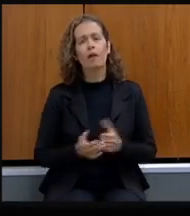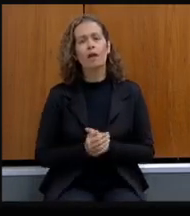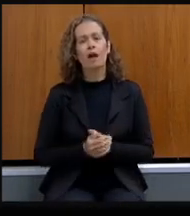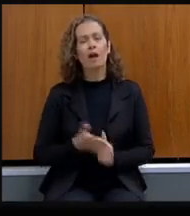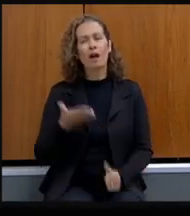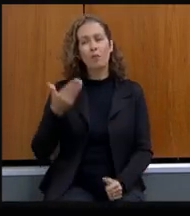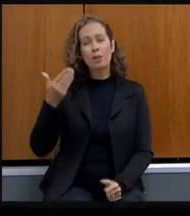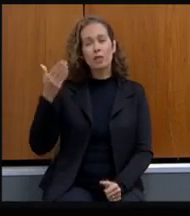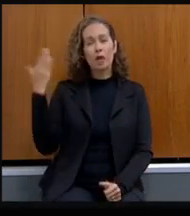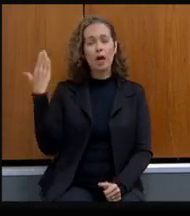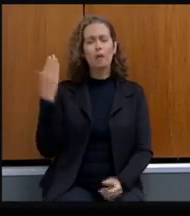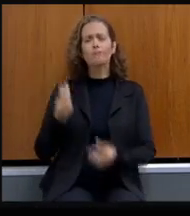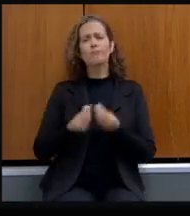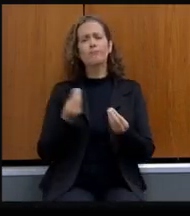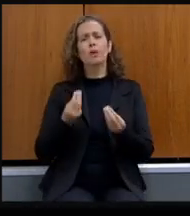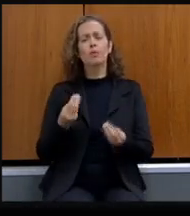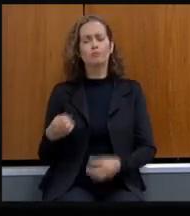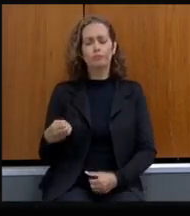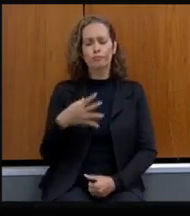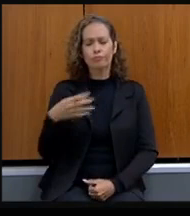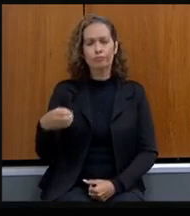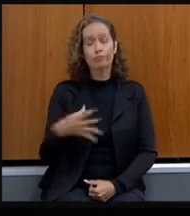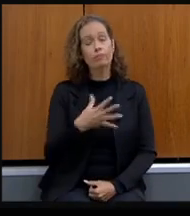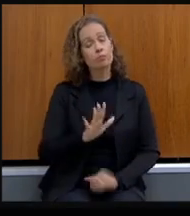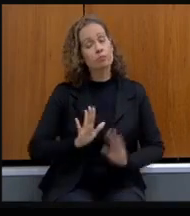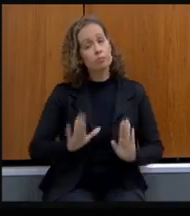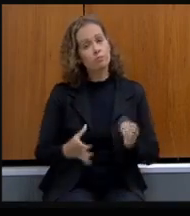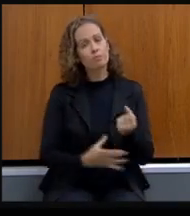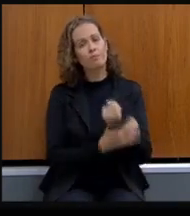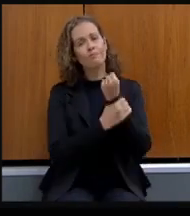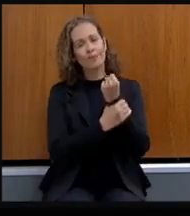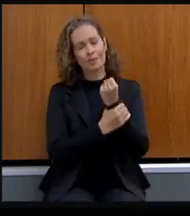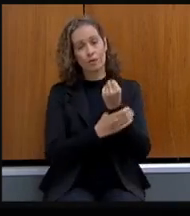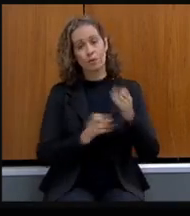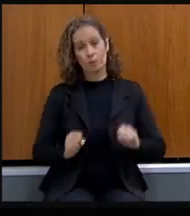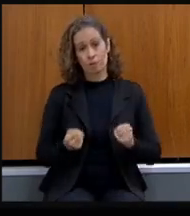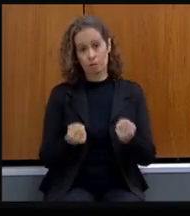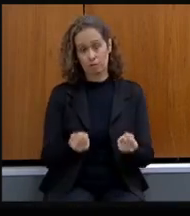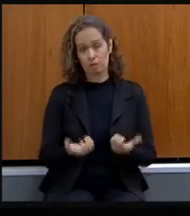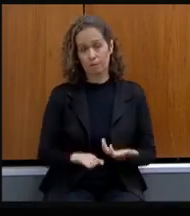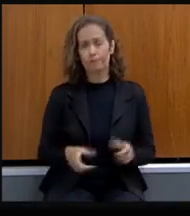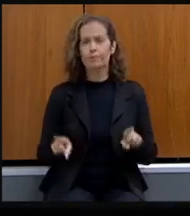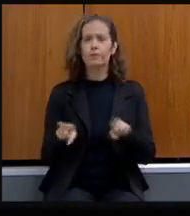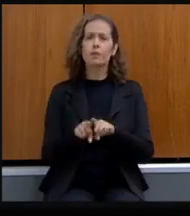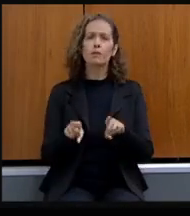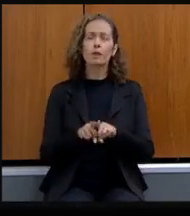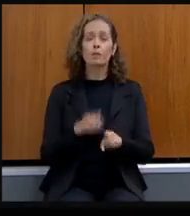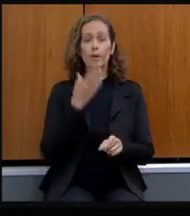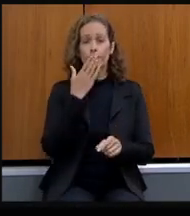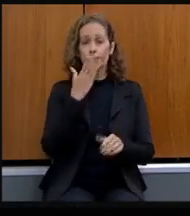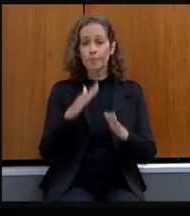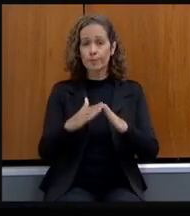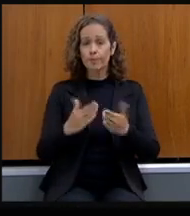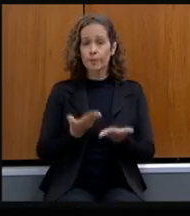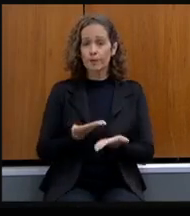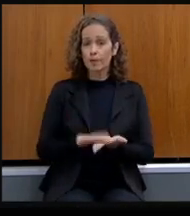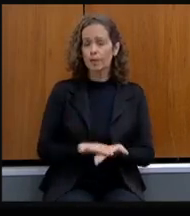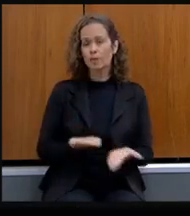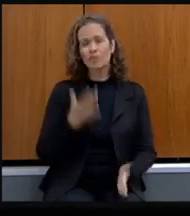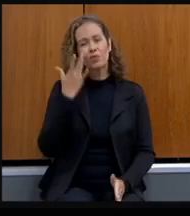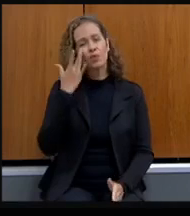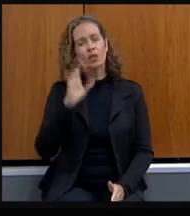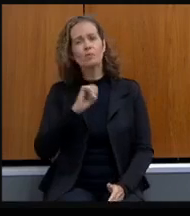assim é intermitente mas também garantindo a segurança assim como requerimento a deputada Ana Paula não precisar